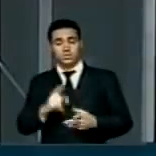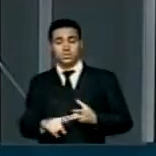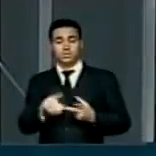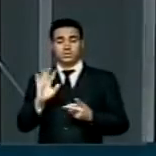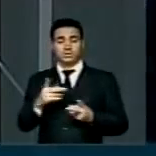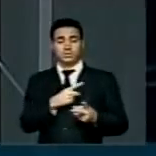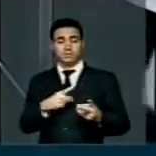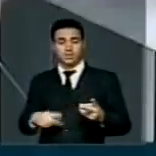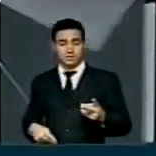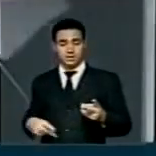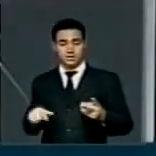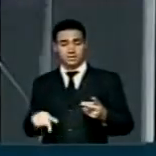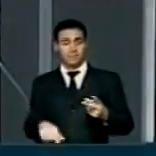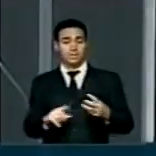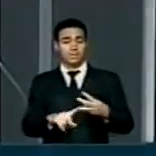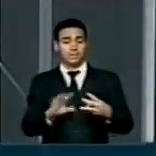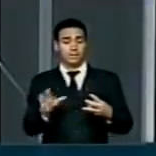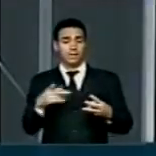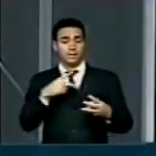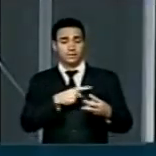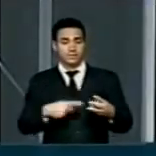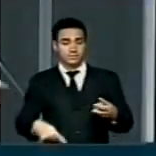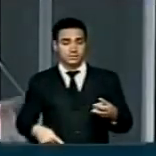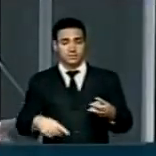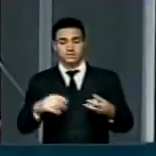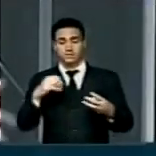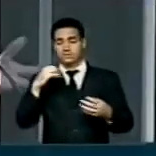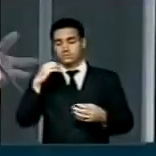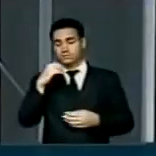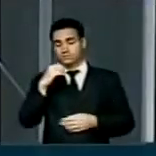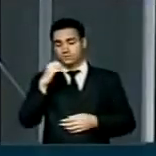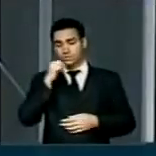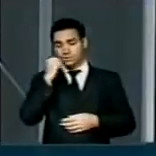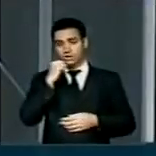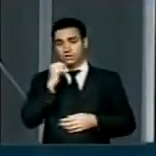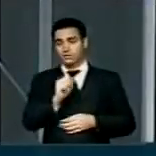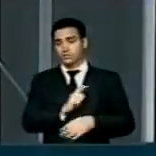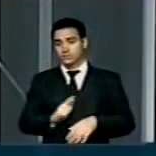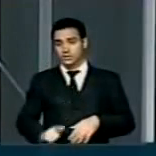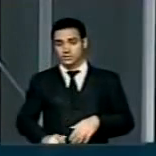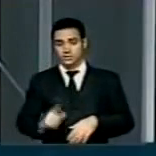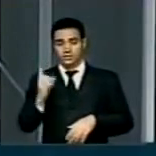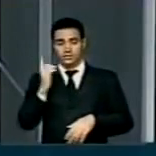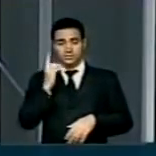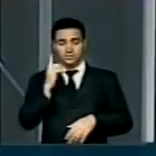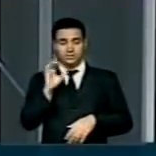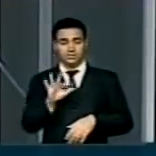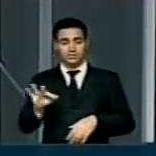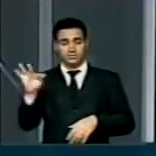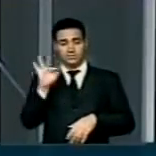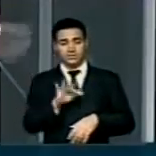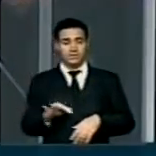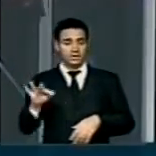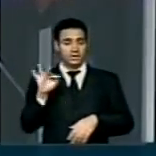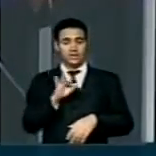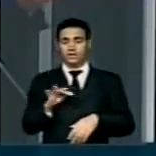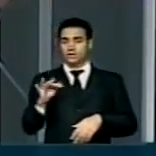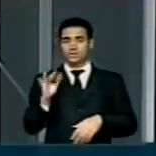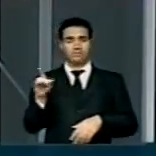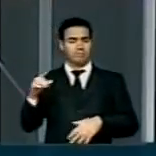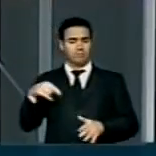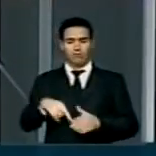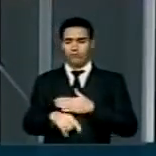foi presidente dessa casa, presidente do Senado, governador, deputado federal de destaque,